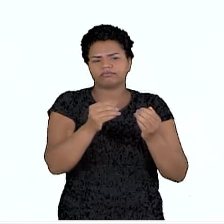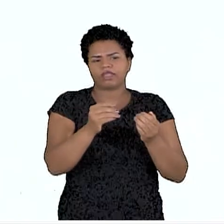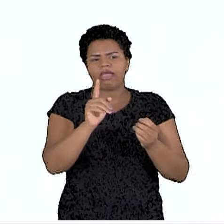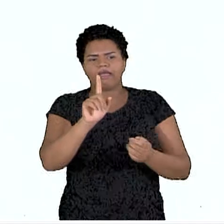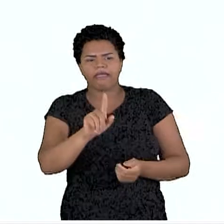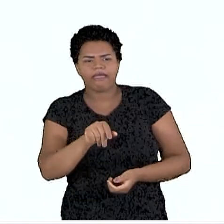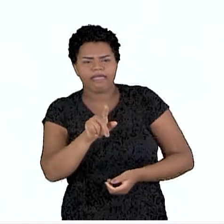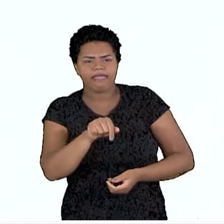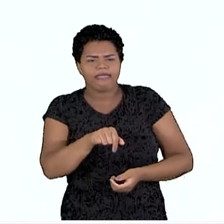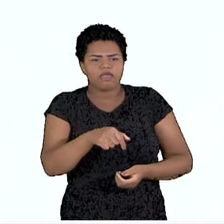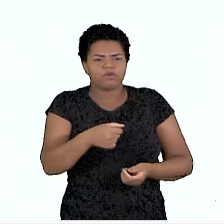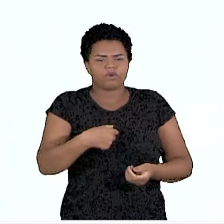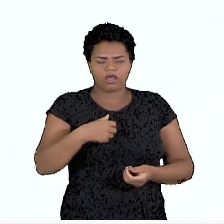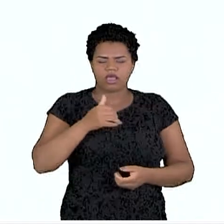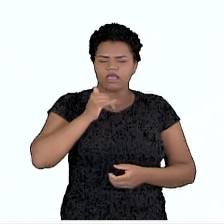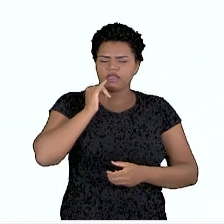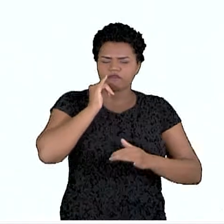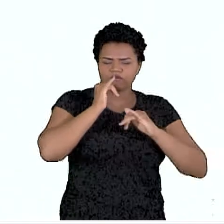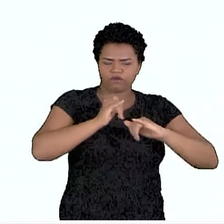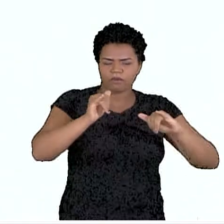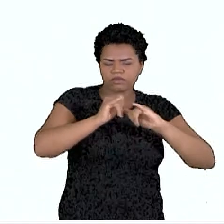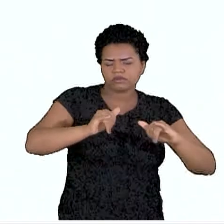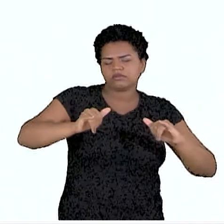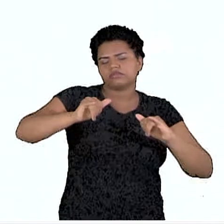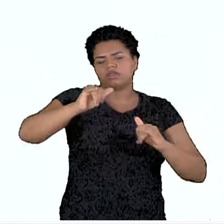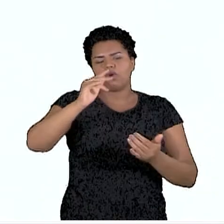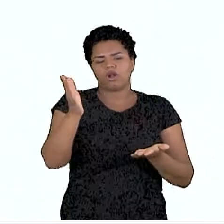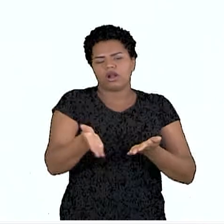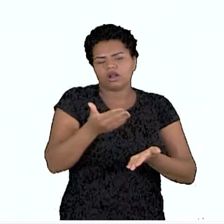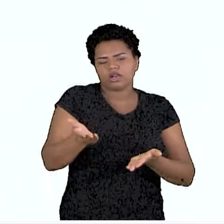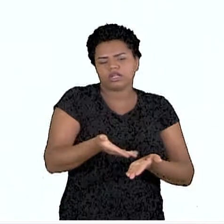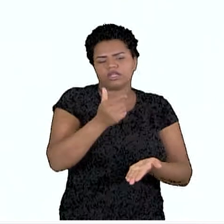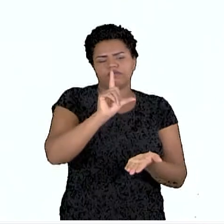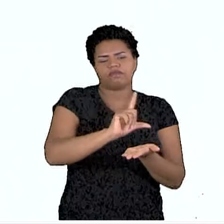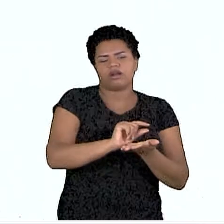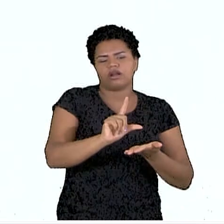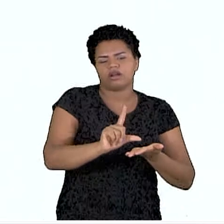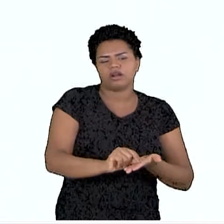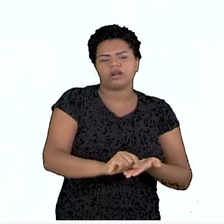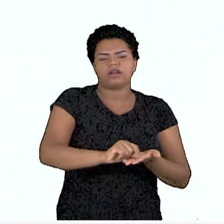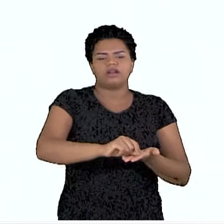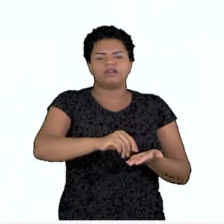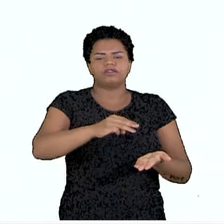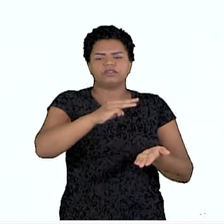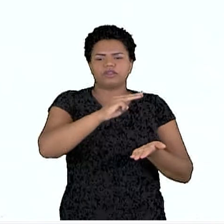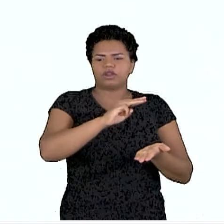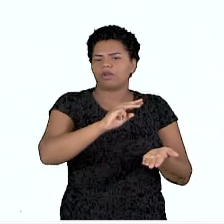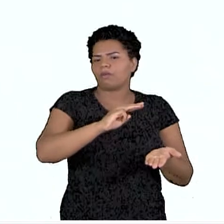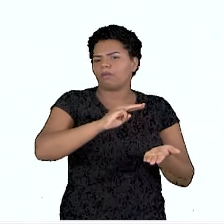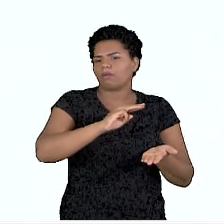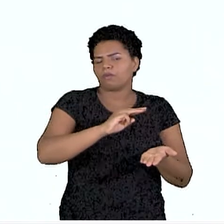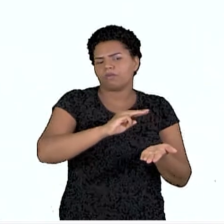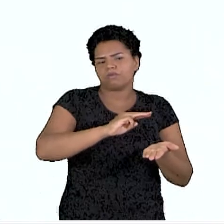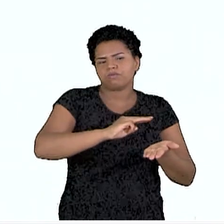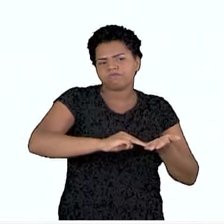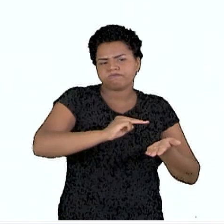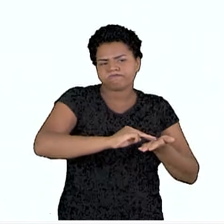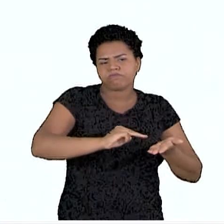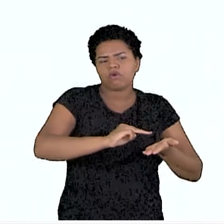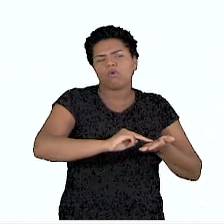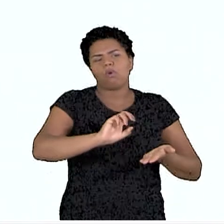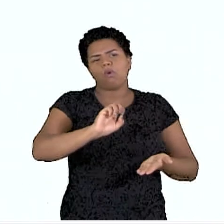as informações contidas em livros, artigos, monografia ou outros gêneros